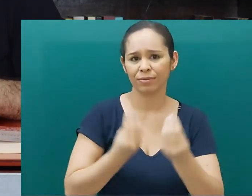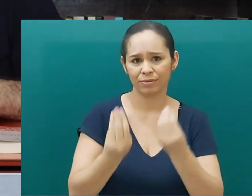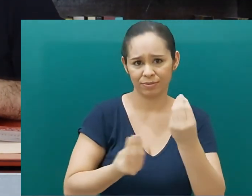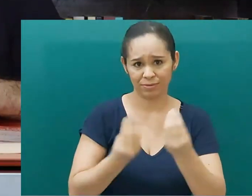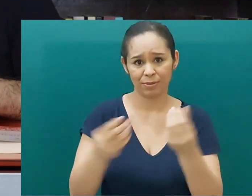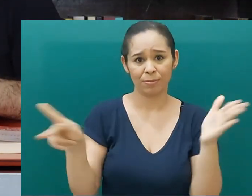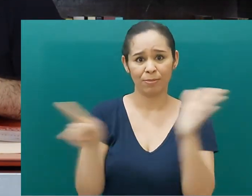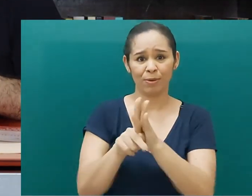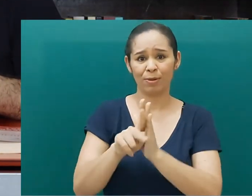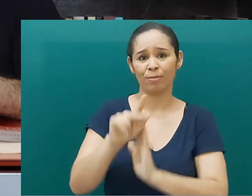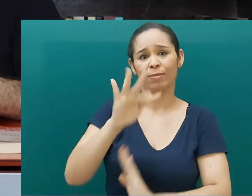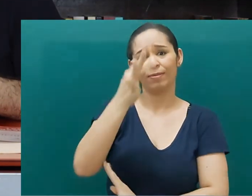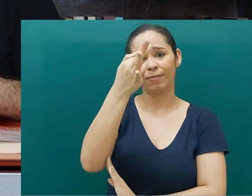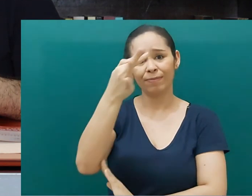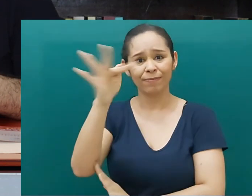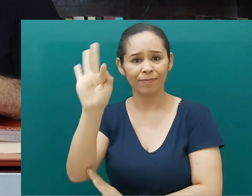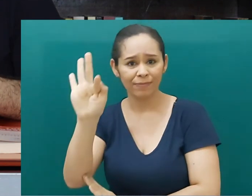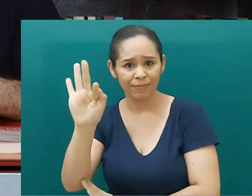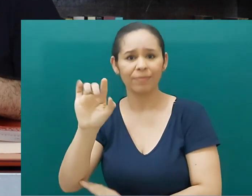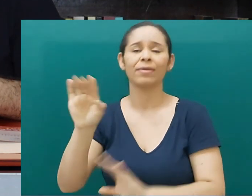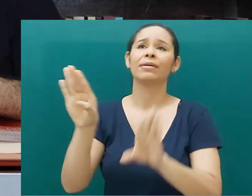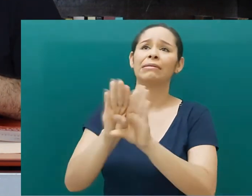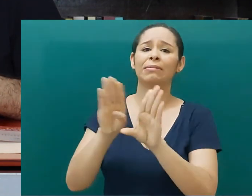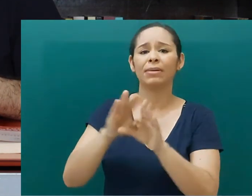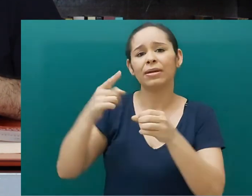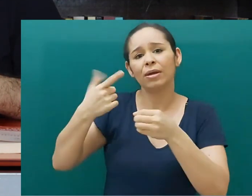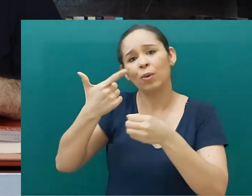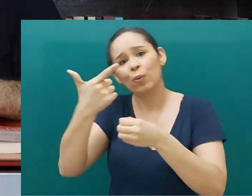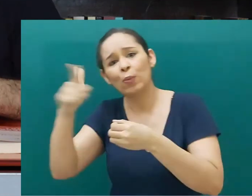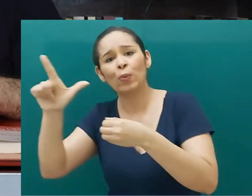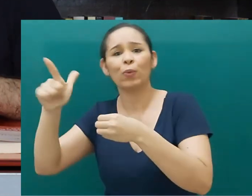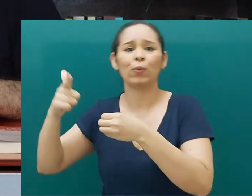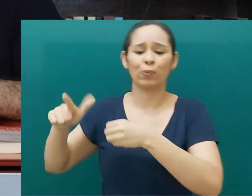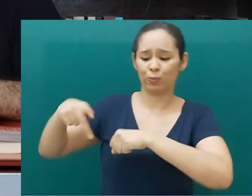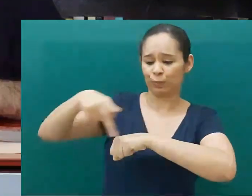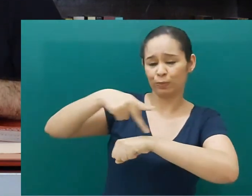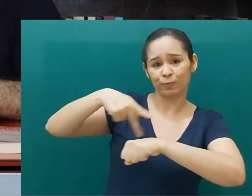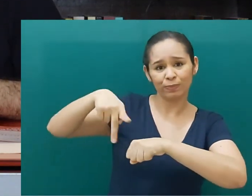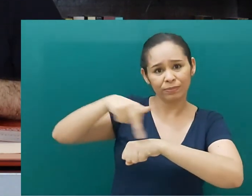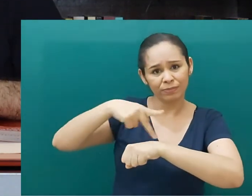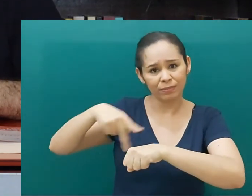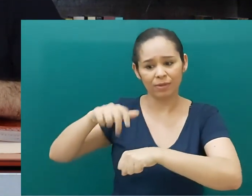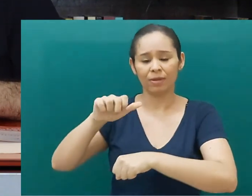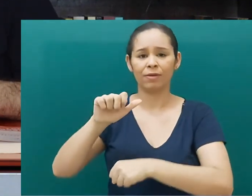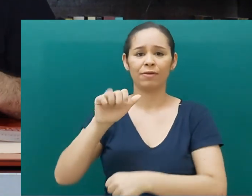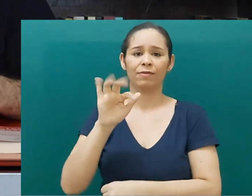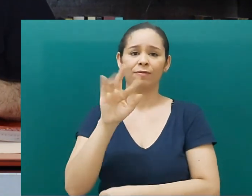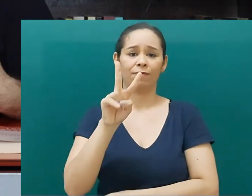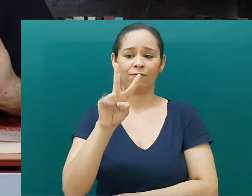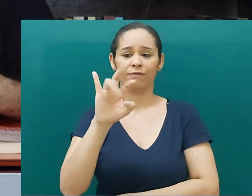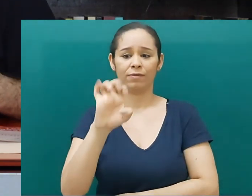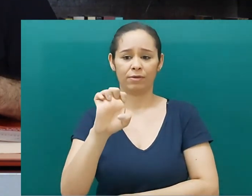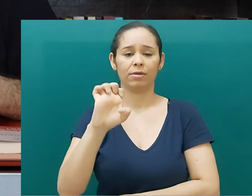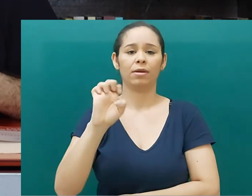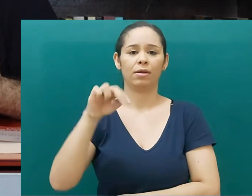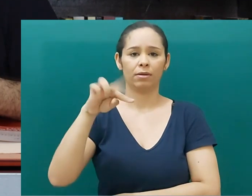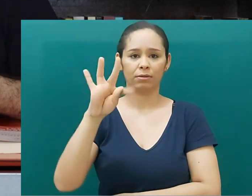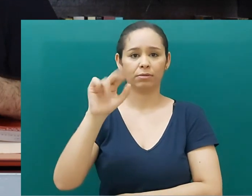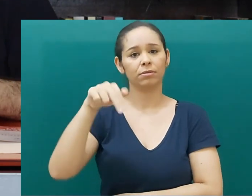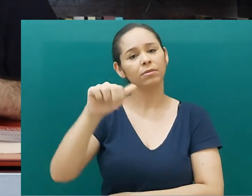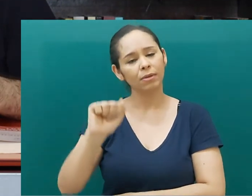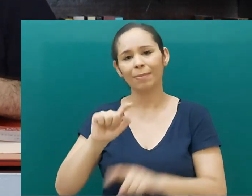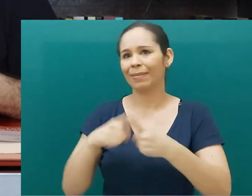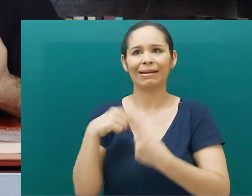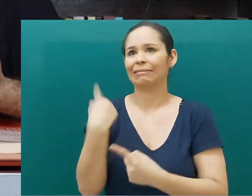Indochina Francesa, ou seja, do Vietnã, de Camboja e da ilha de Laos, né? A gente não vai ter tempo aqui de